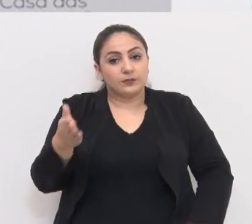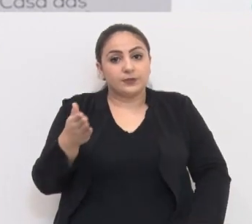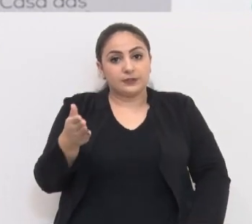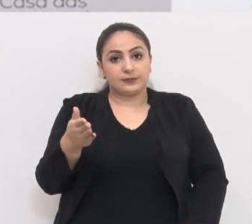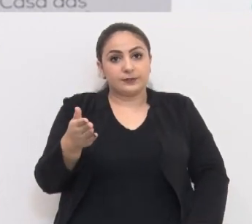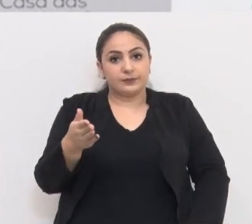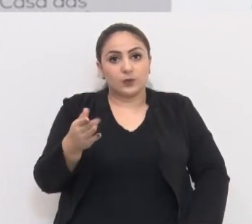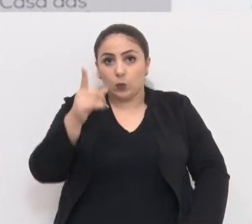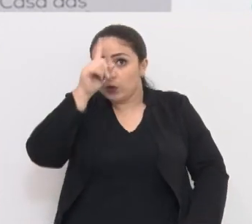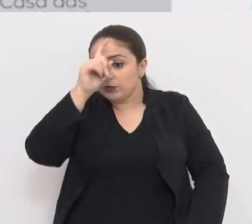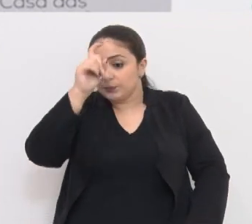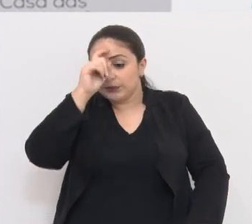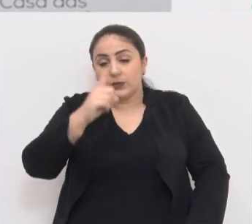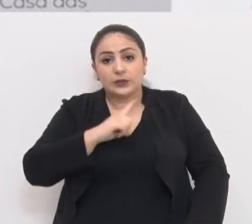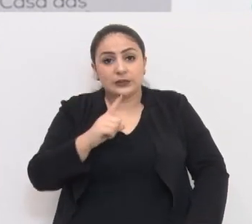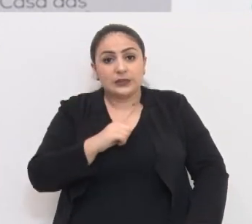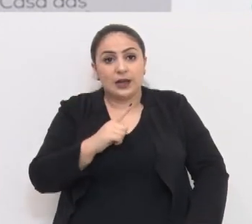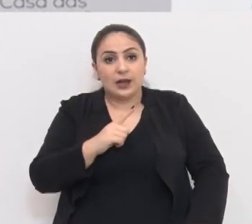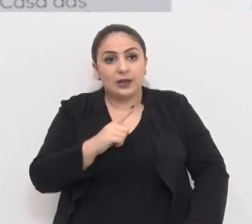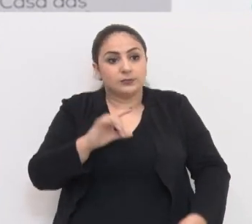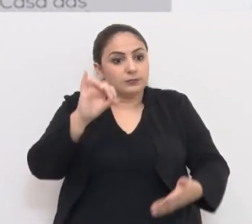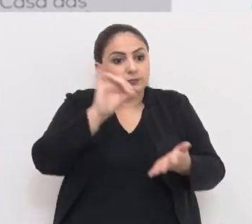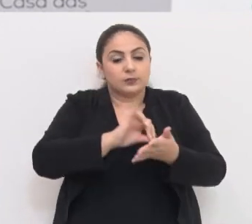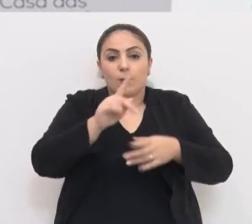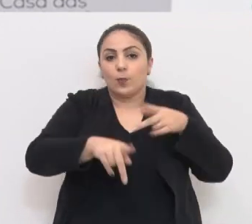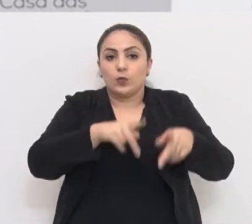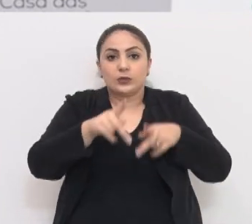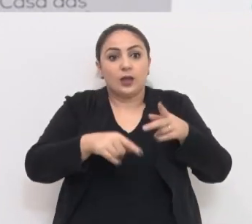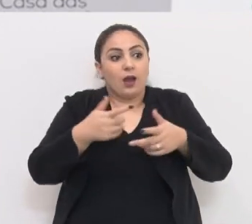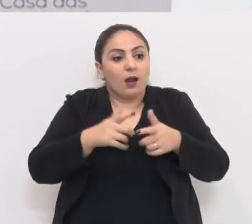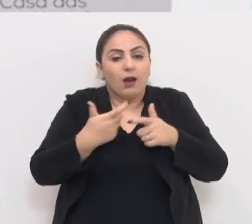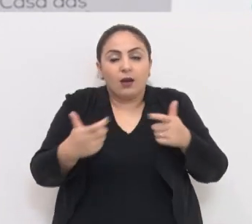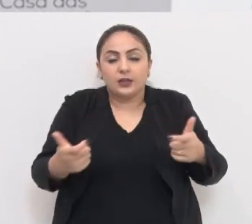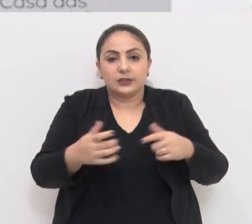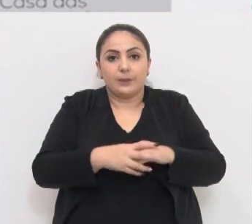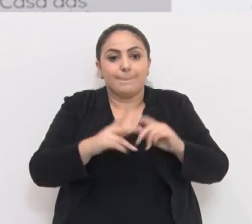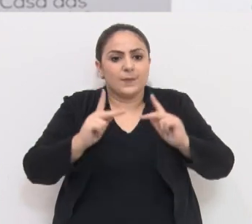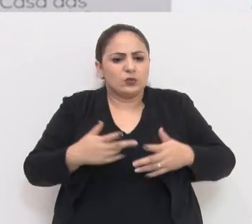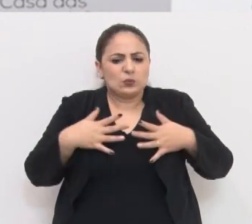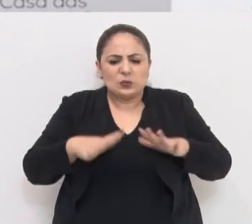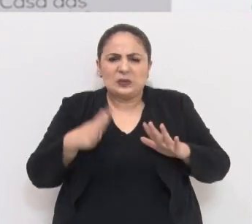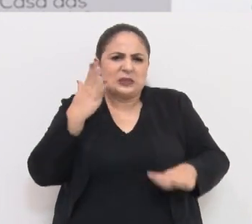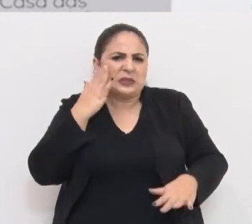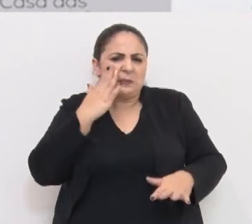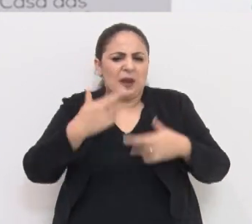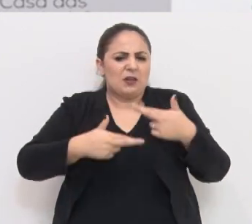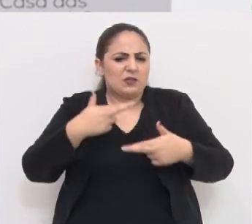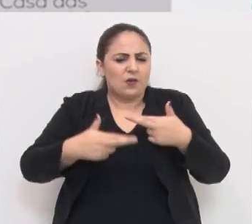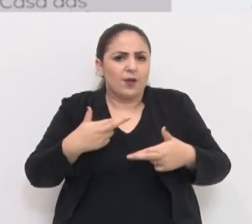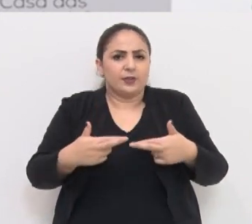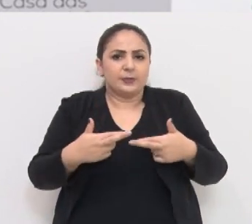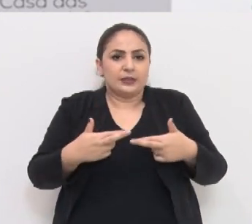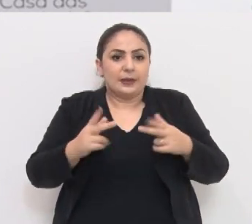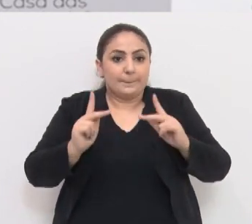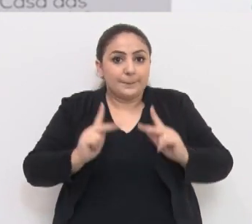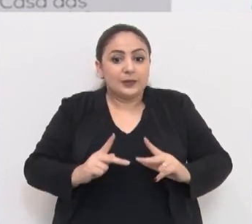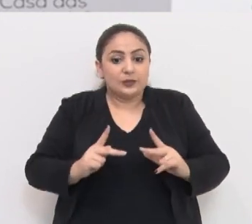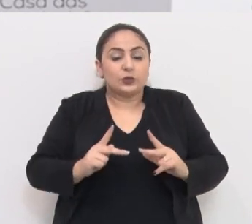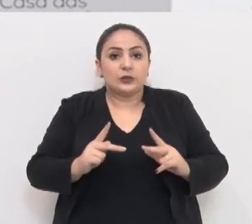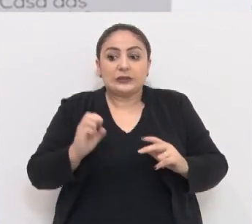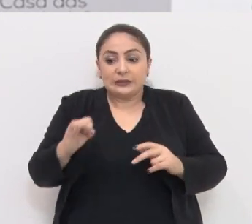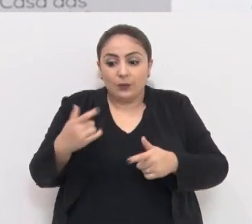Municipal, que é o hospital que está no seio da população, ela é grande. O pessoal não quer saber de reforma, de obra, o